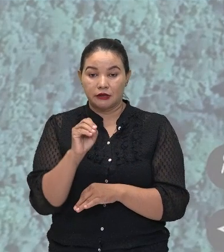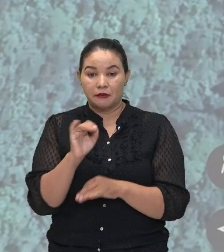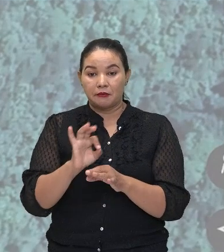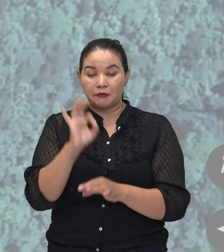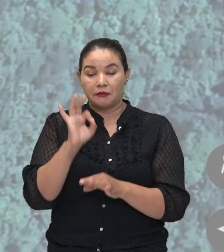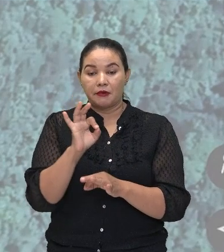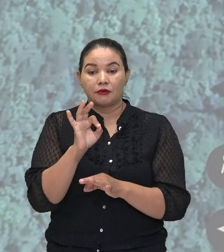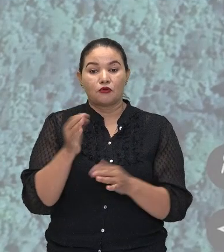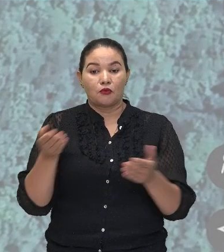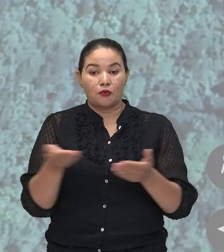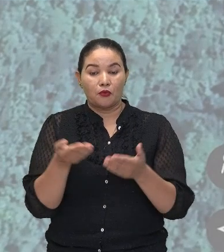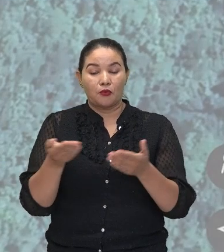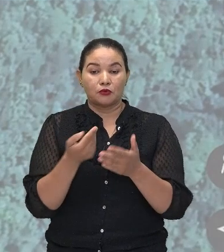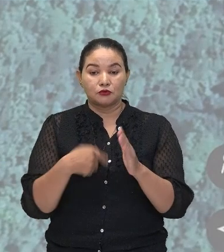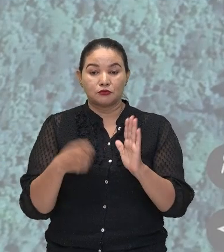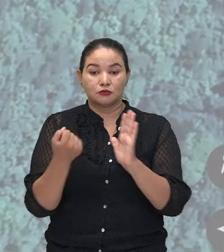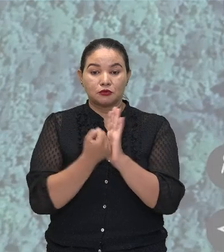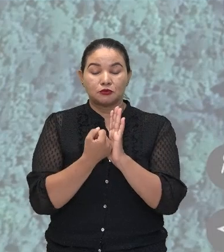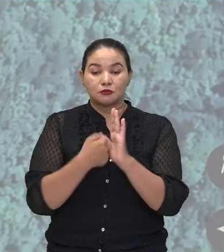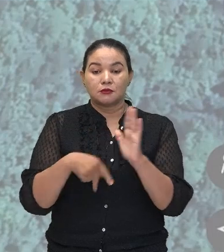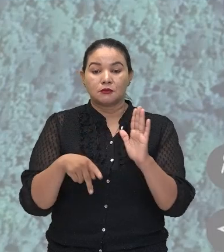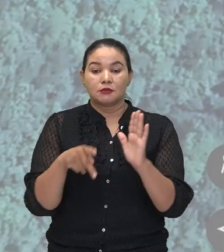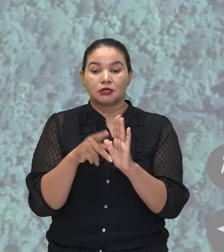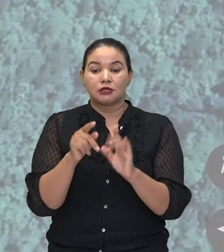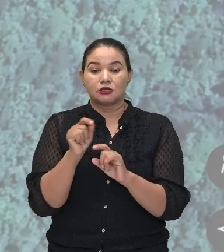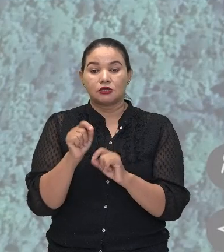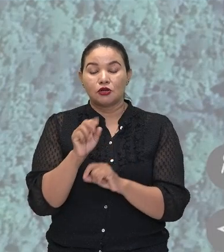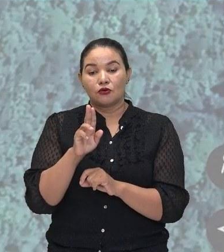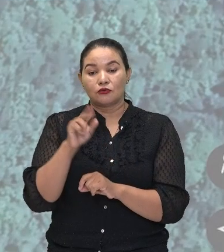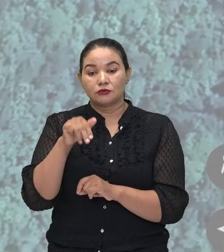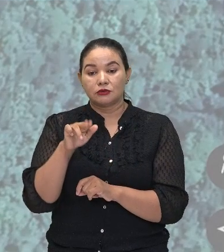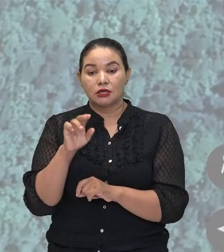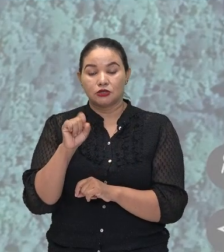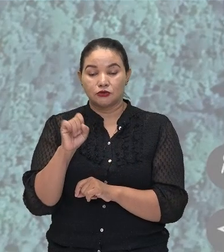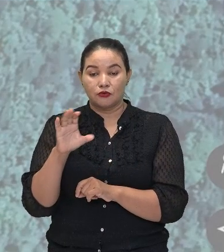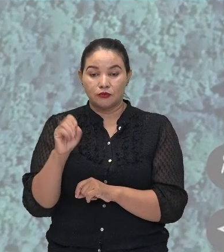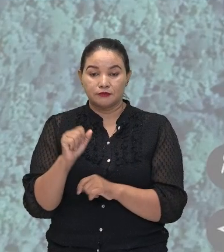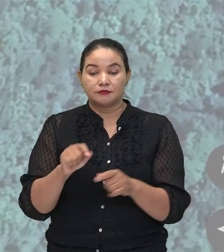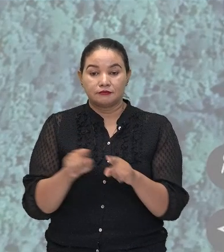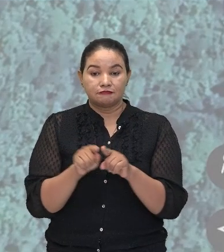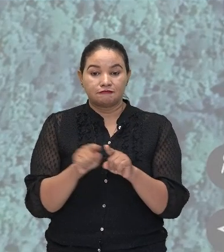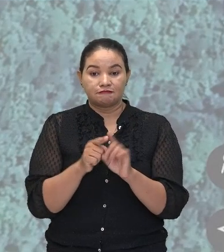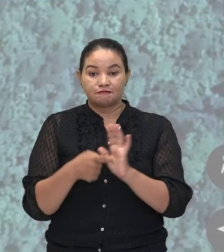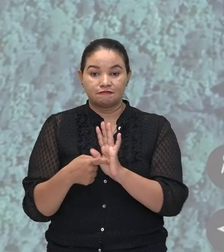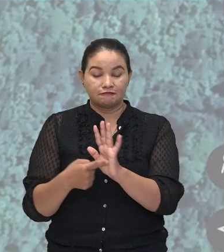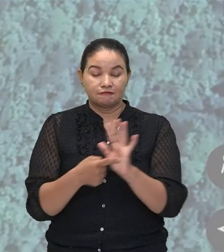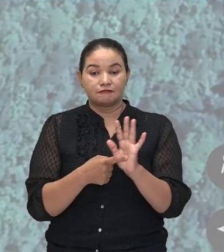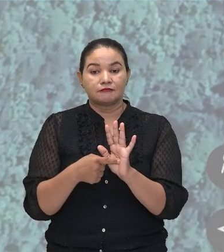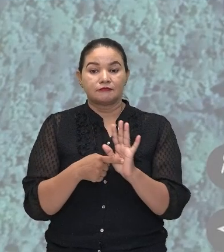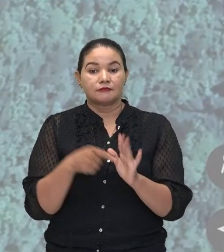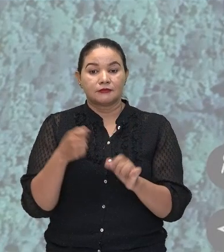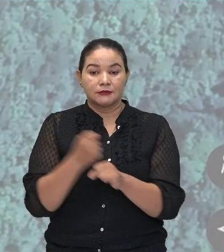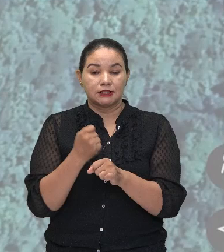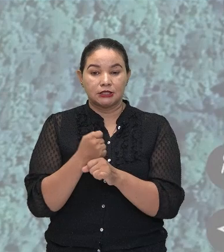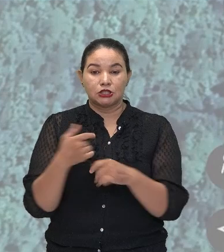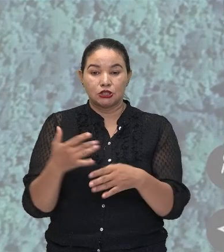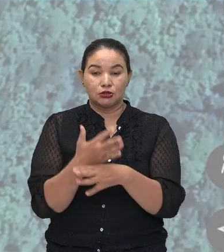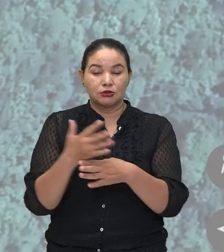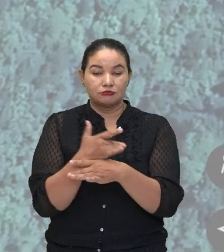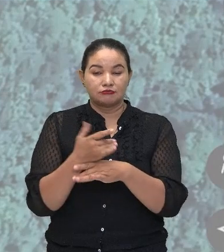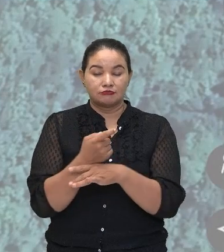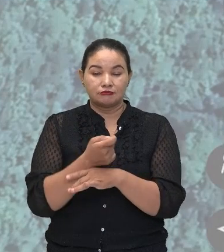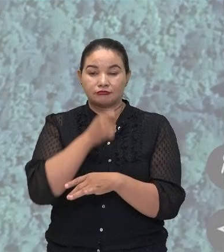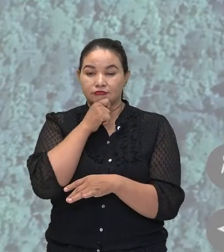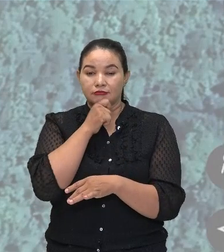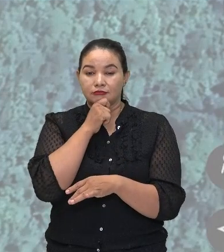é um patrimônio mundial da Unesco. Ela oferece aí um magnífico exemplo de um centro de cidade antiga